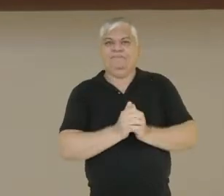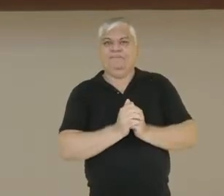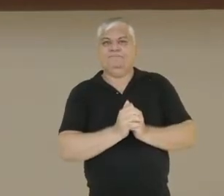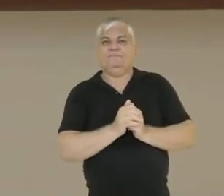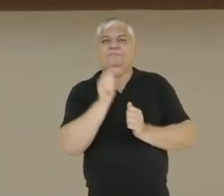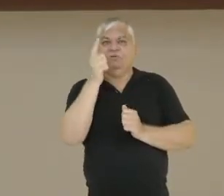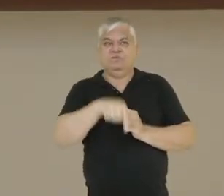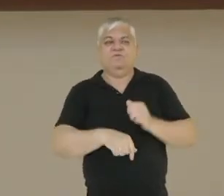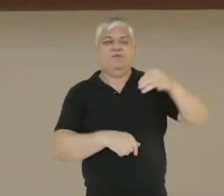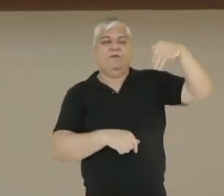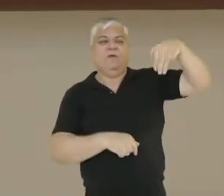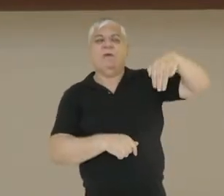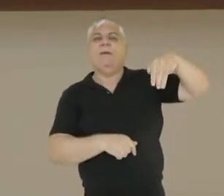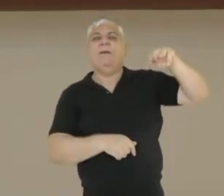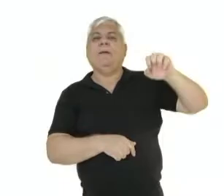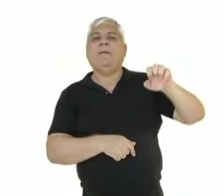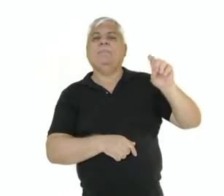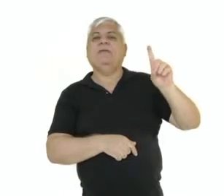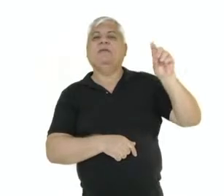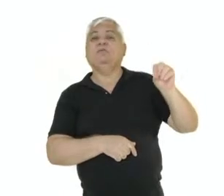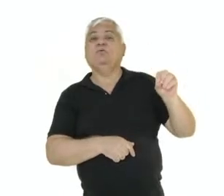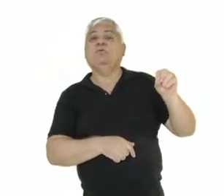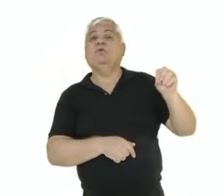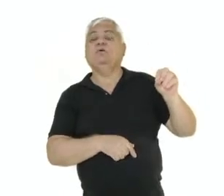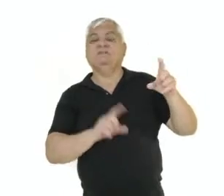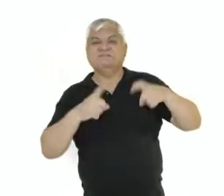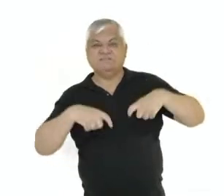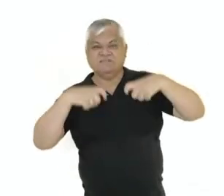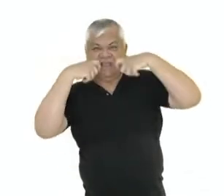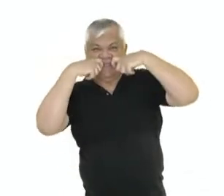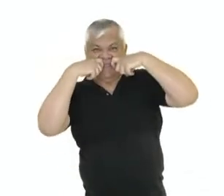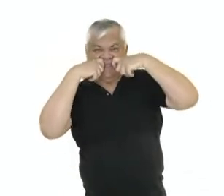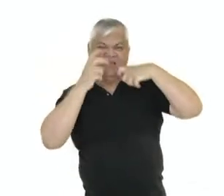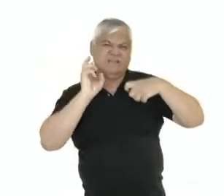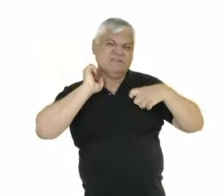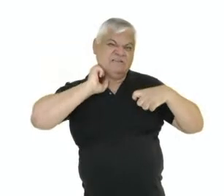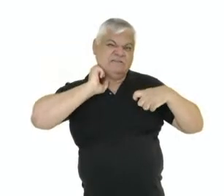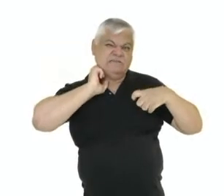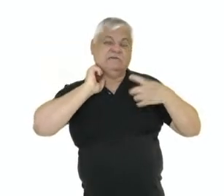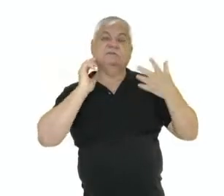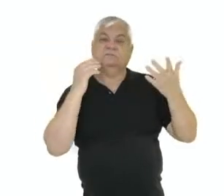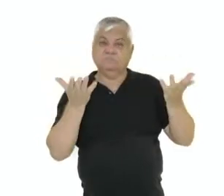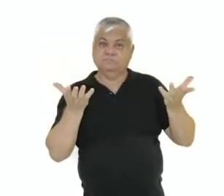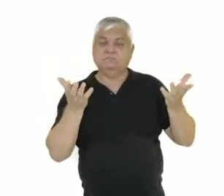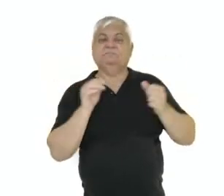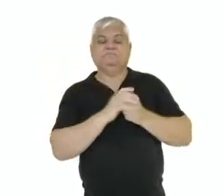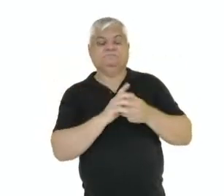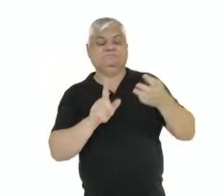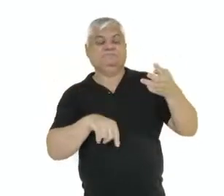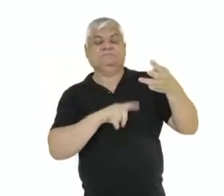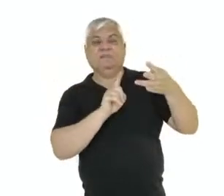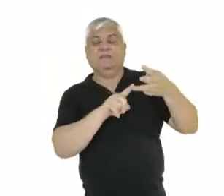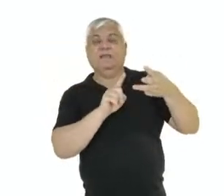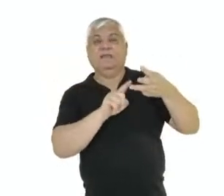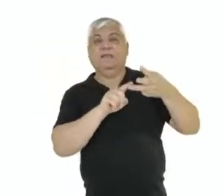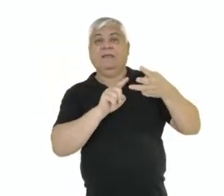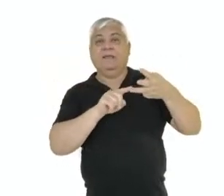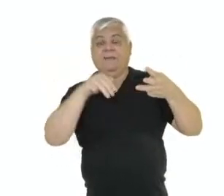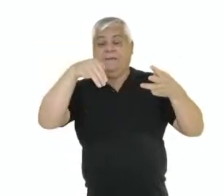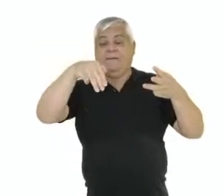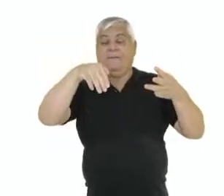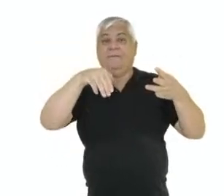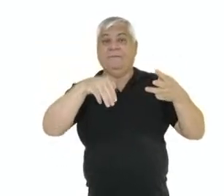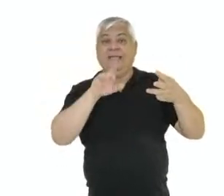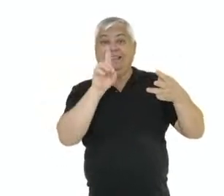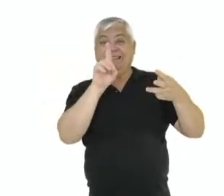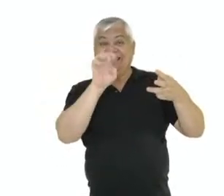específico. O medo foi complementado por vampiro, filme de vampiro. Tenho medo de filme de vampiro. Ó, tenho